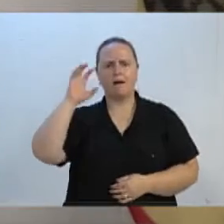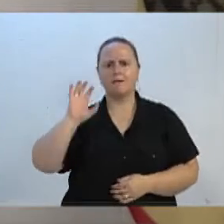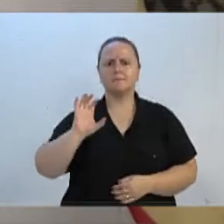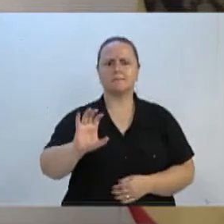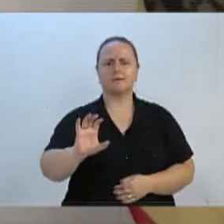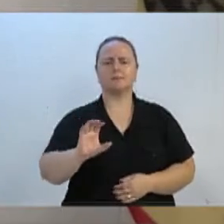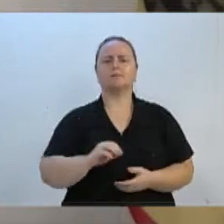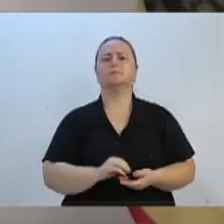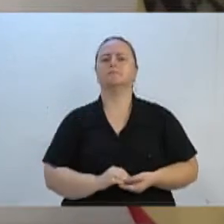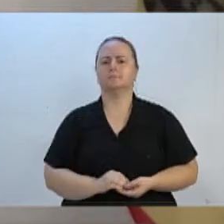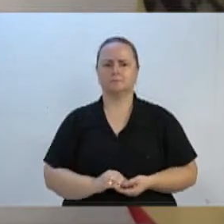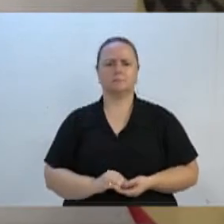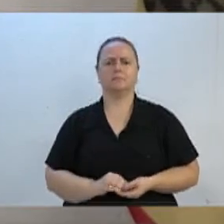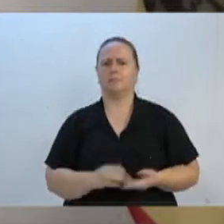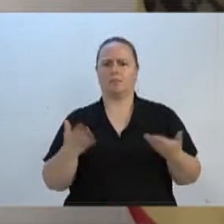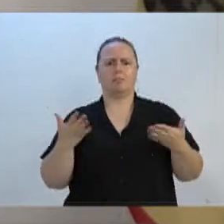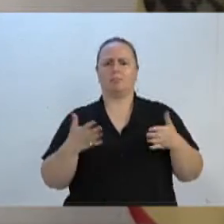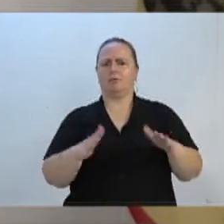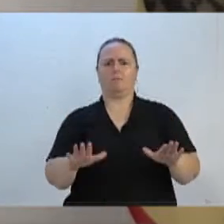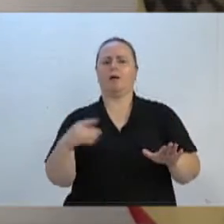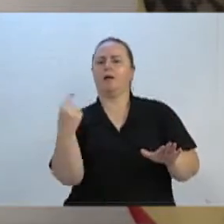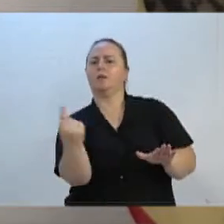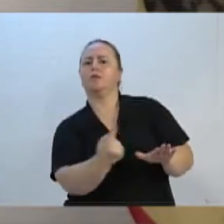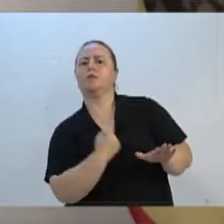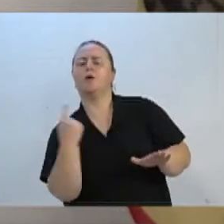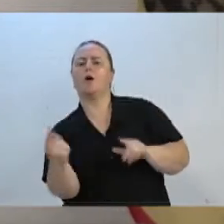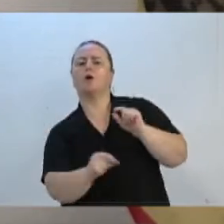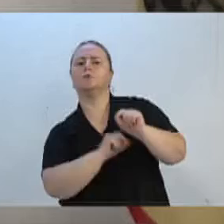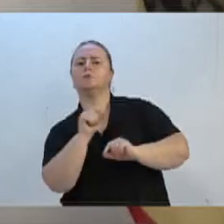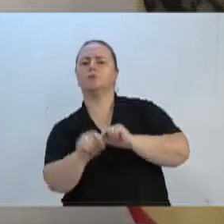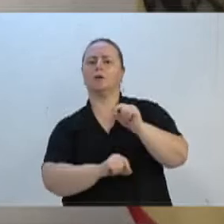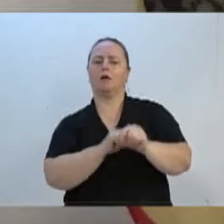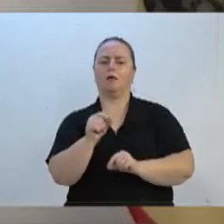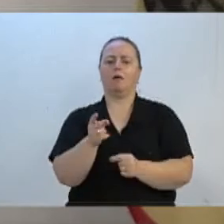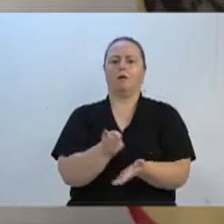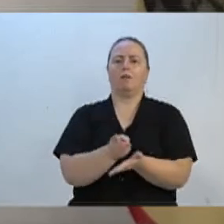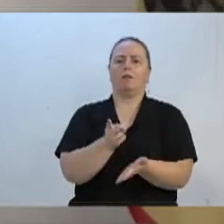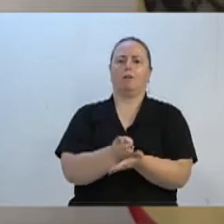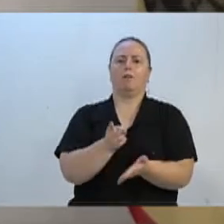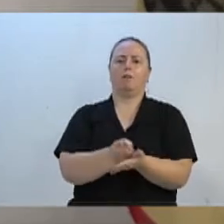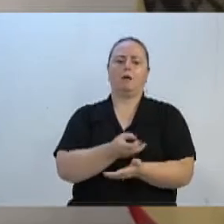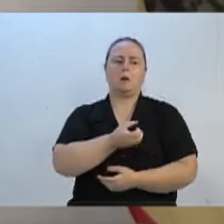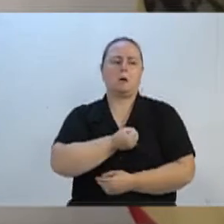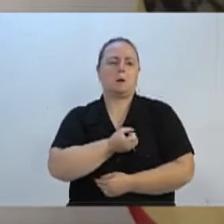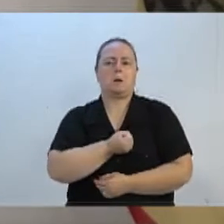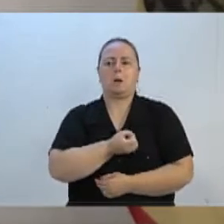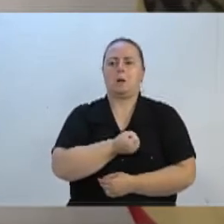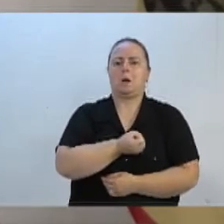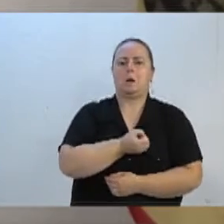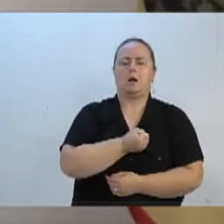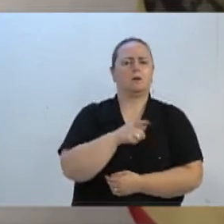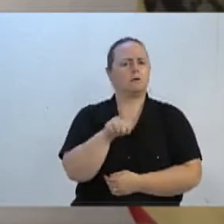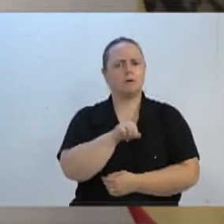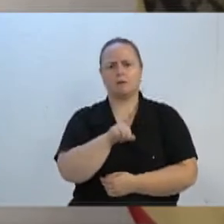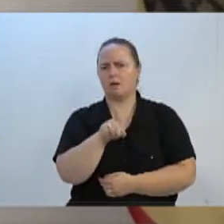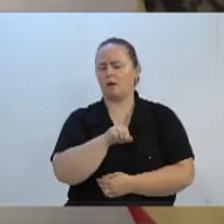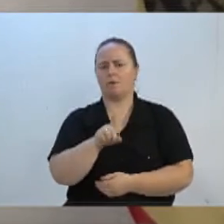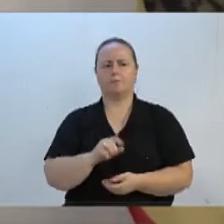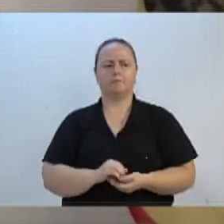sociedade não quer que nós venhamos a continuar nos acovardando atrás de uma sugestão da